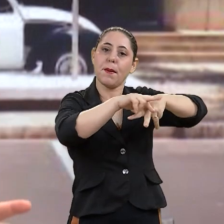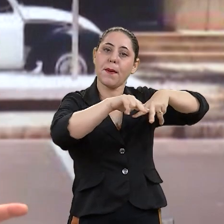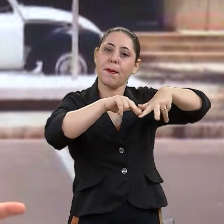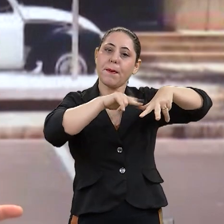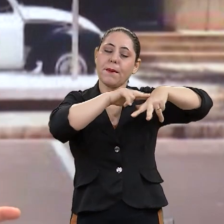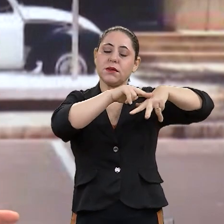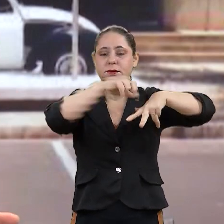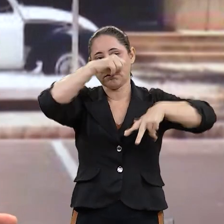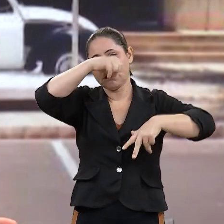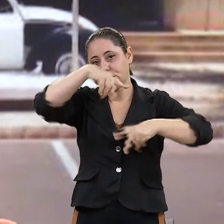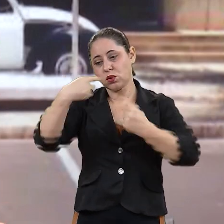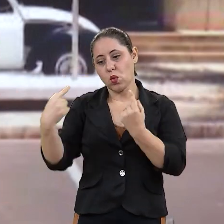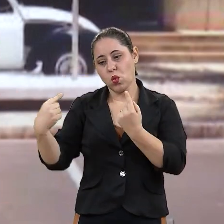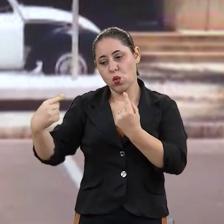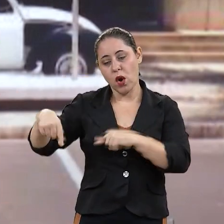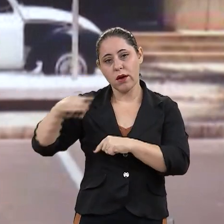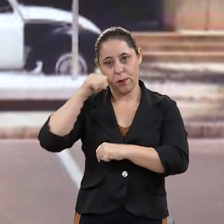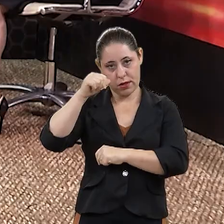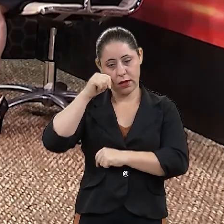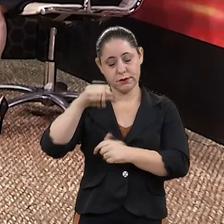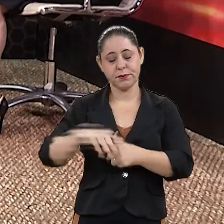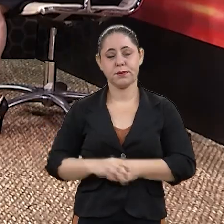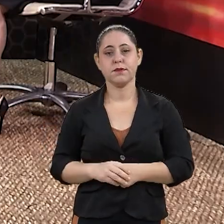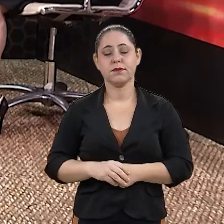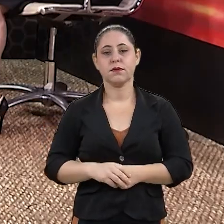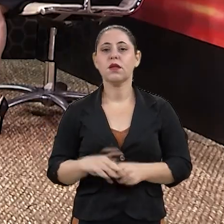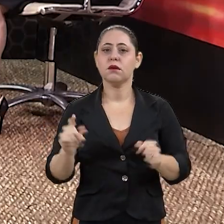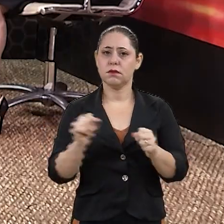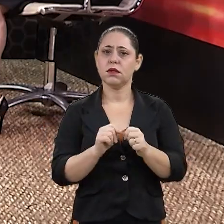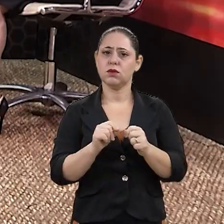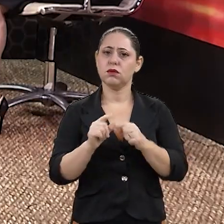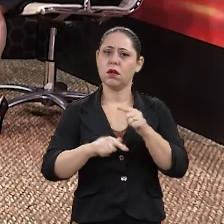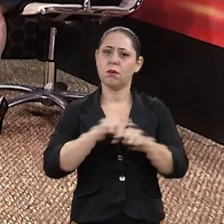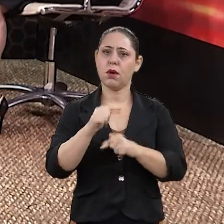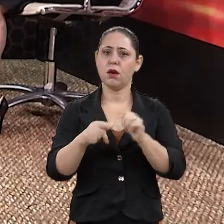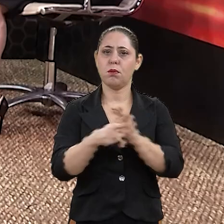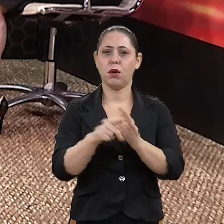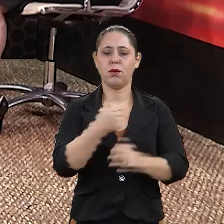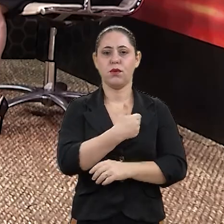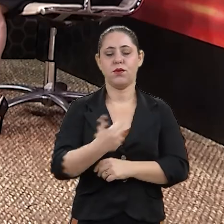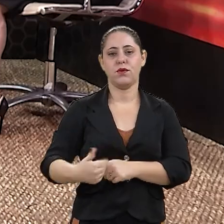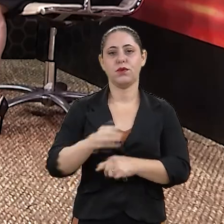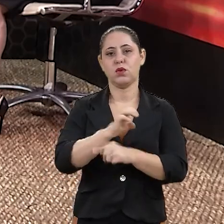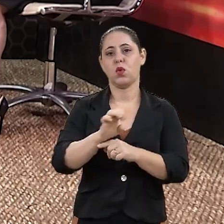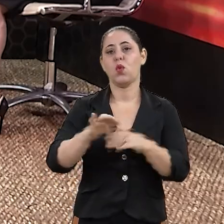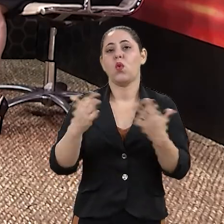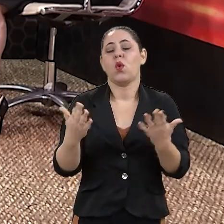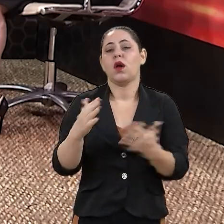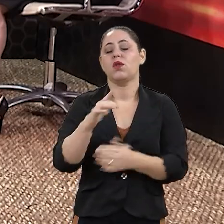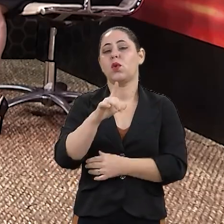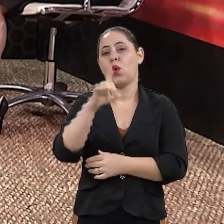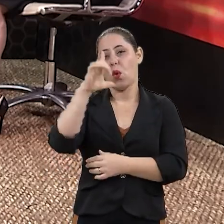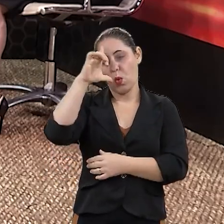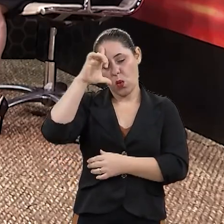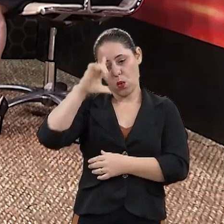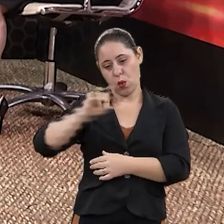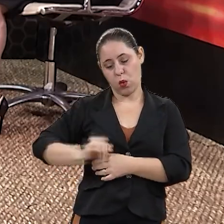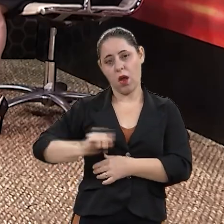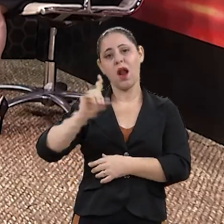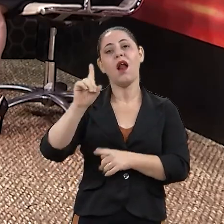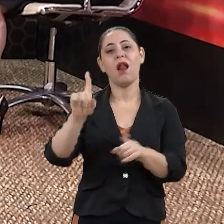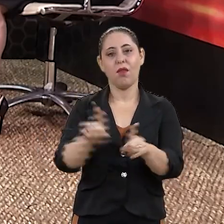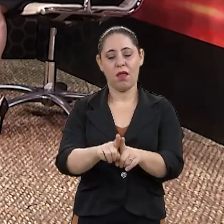de gênero e de violência contra as mulheres. E a gente até fez um trabalho para o governo do estado do Mato Grosso do Sul, quando a